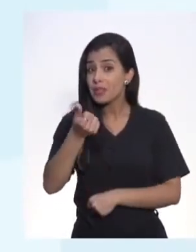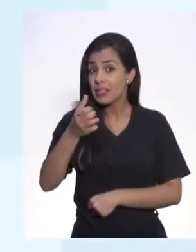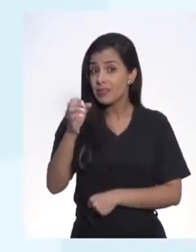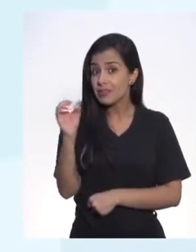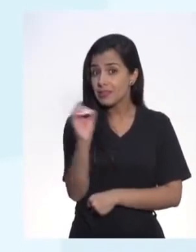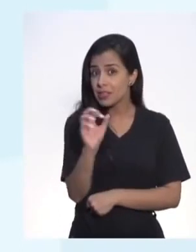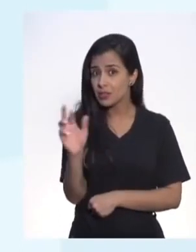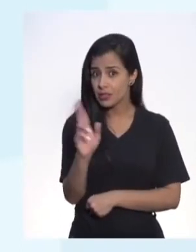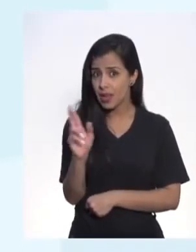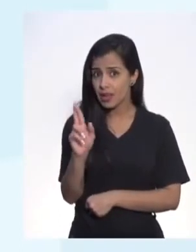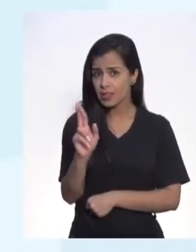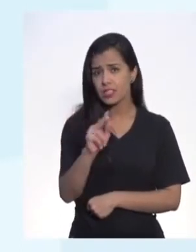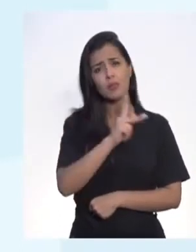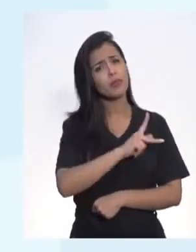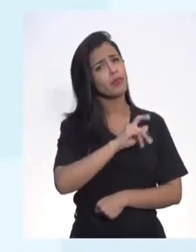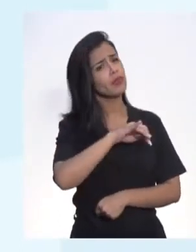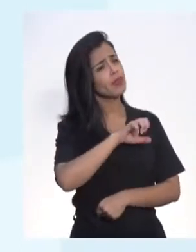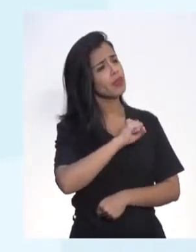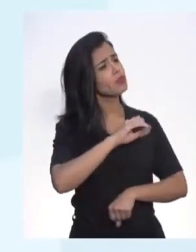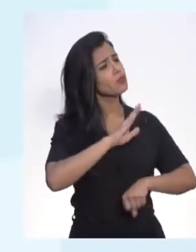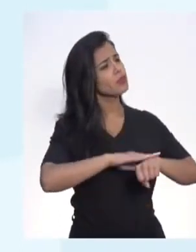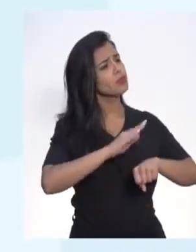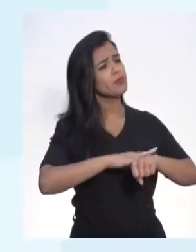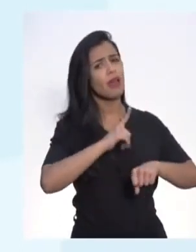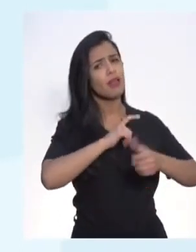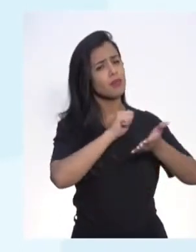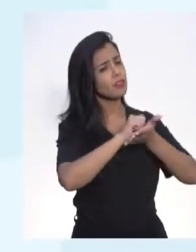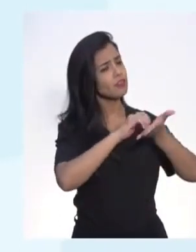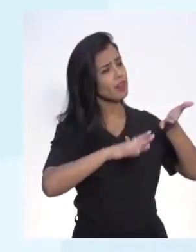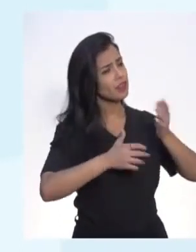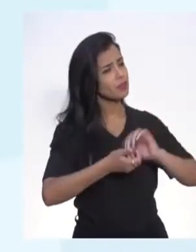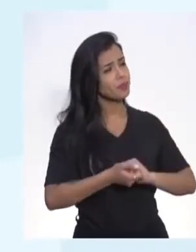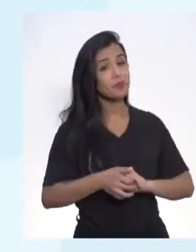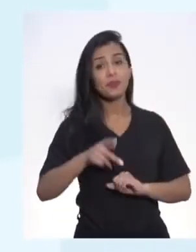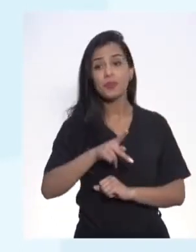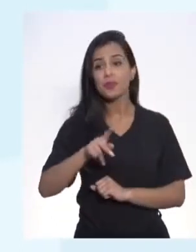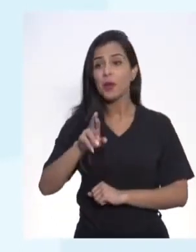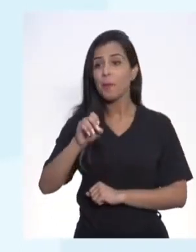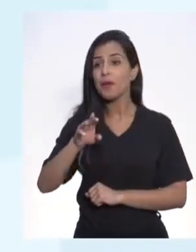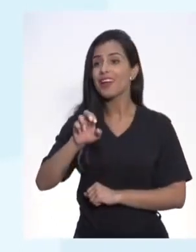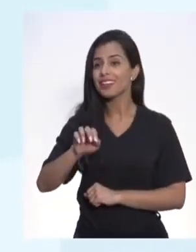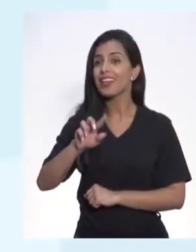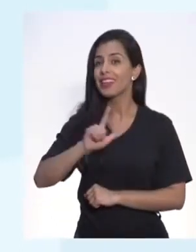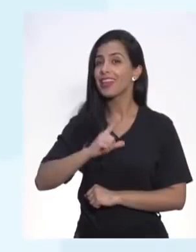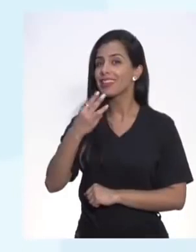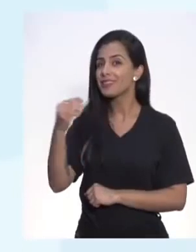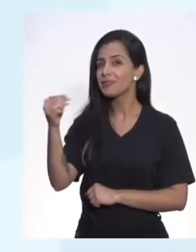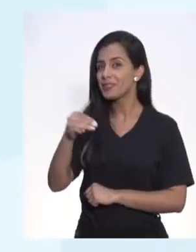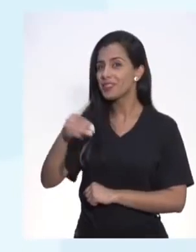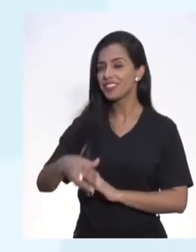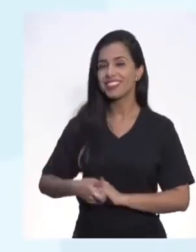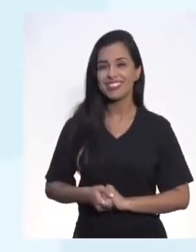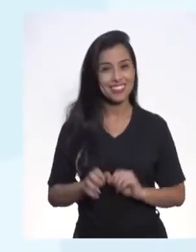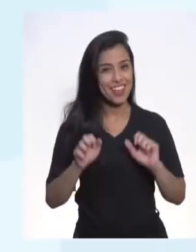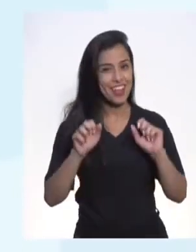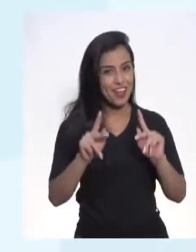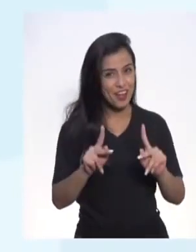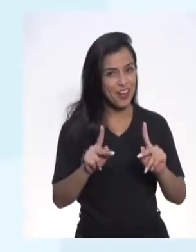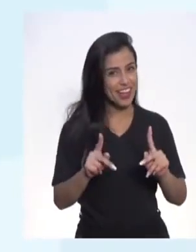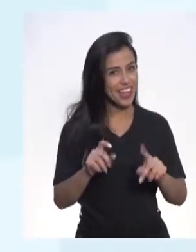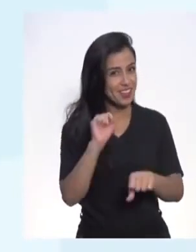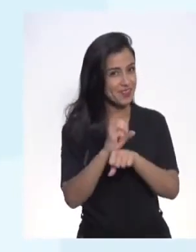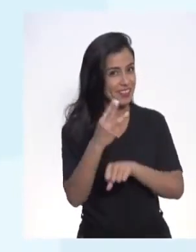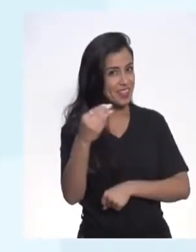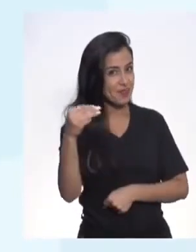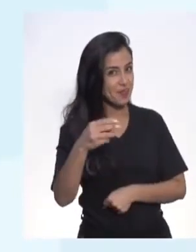R$1.600. Professora Inês, quanto tempo eles têm para fazer essa atividade? Professora Roberta, eles terão 3 minutos. Ok, então daqui 3